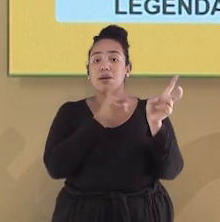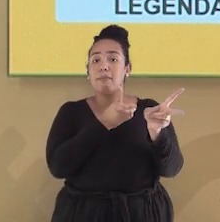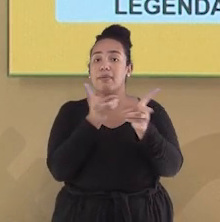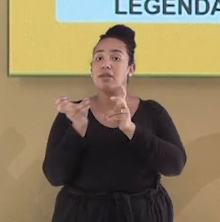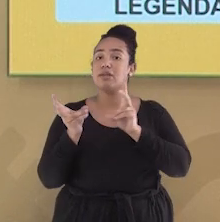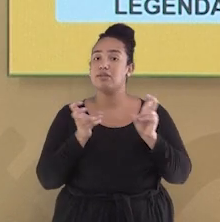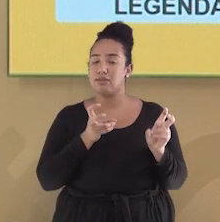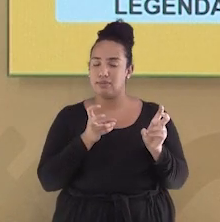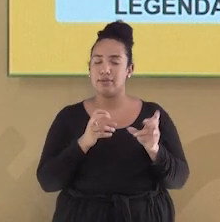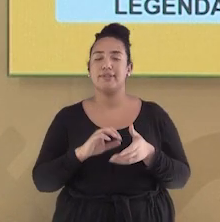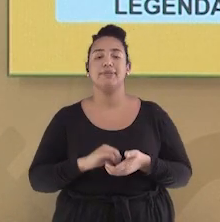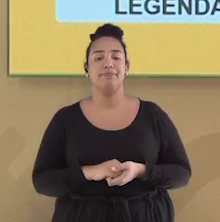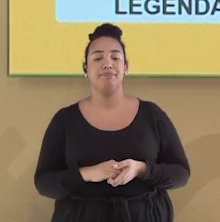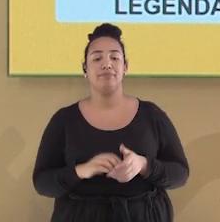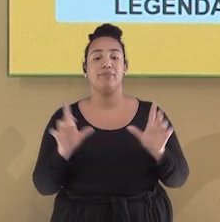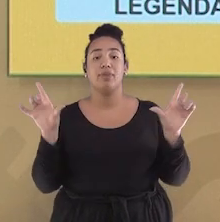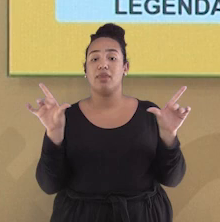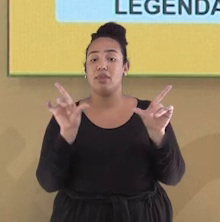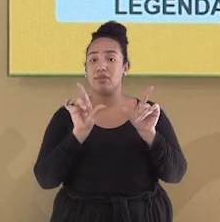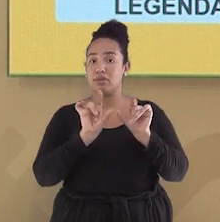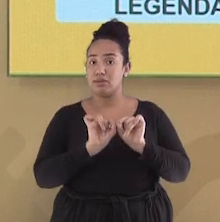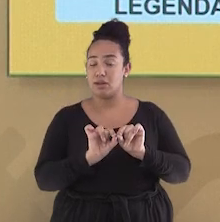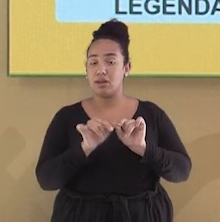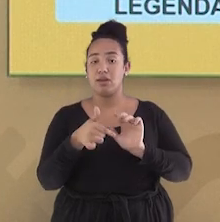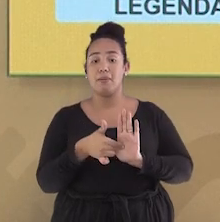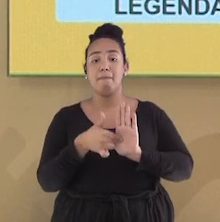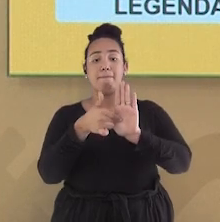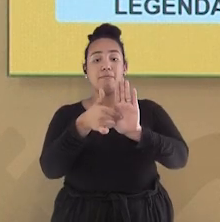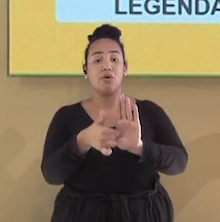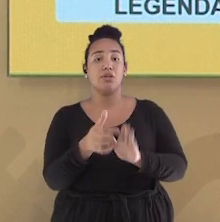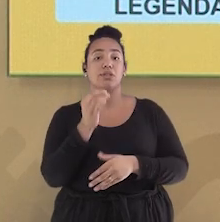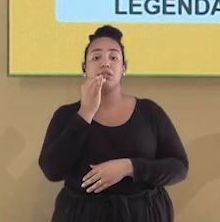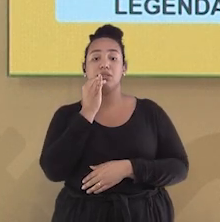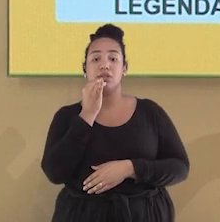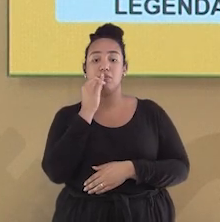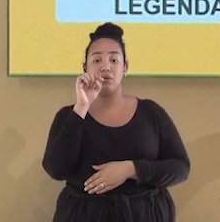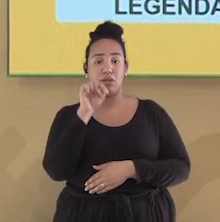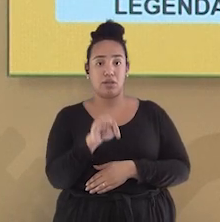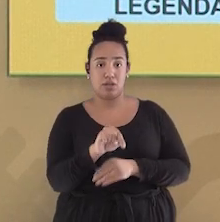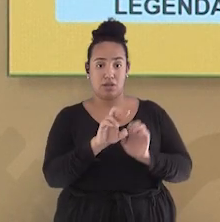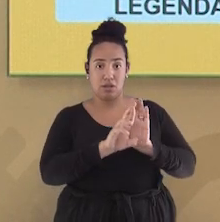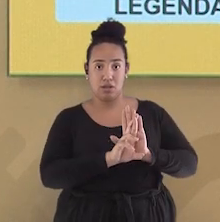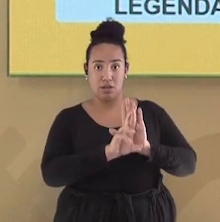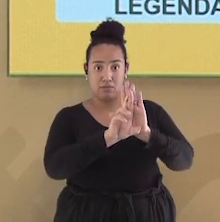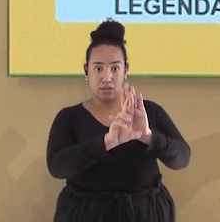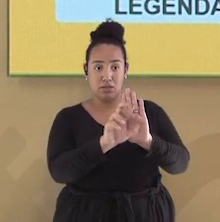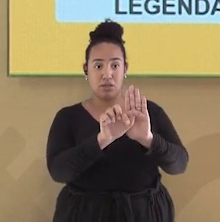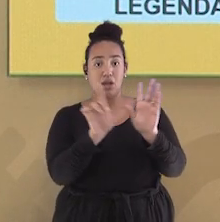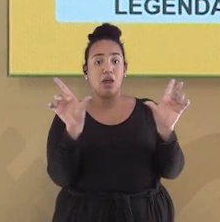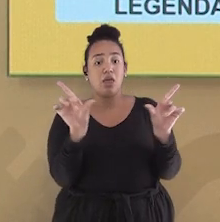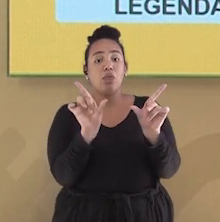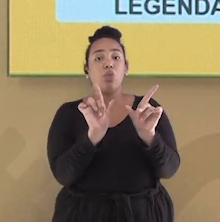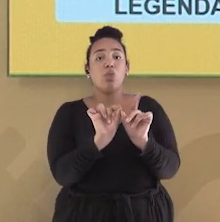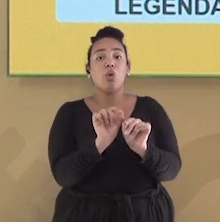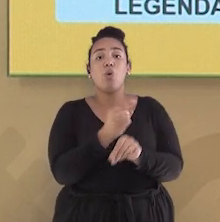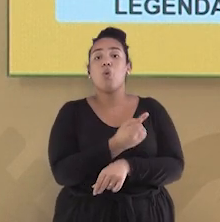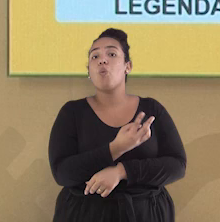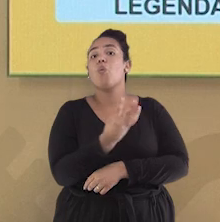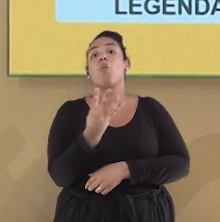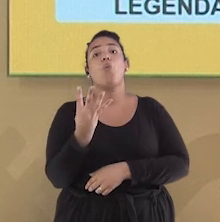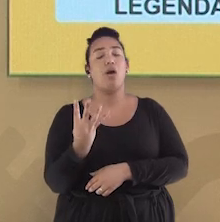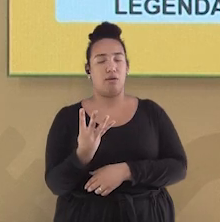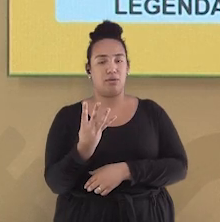as informações que constam nele. E a escala nos informa quantas vezes aquela representação